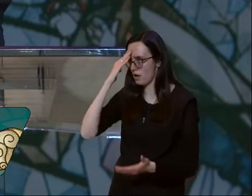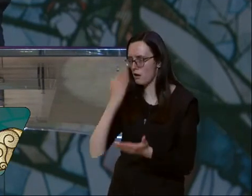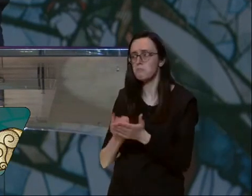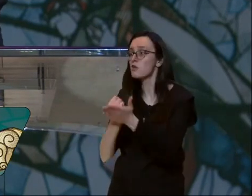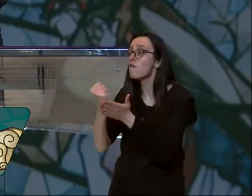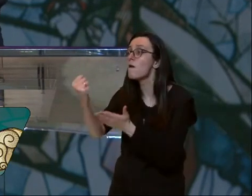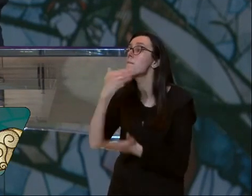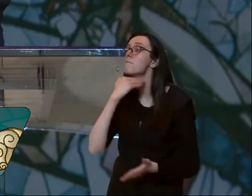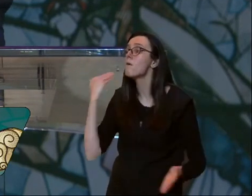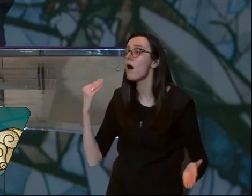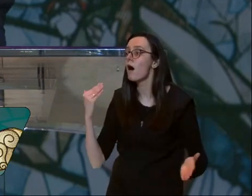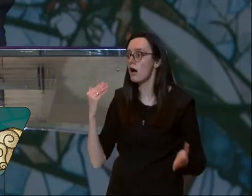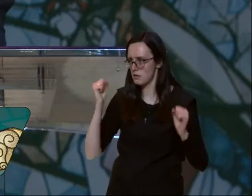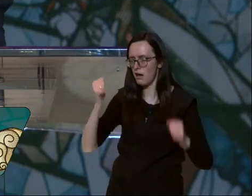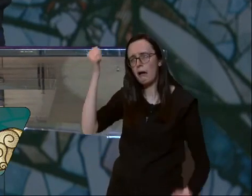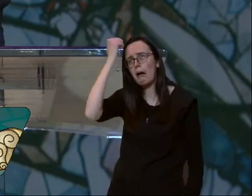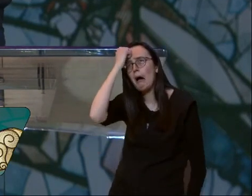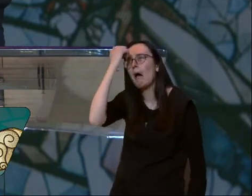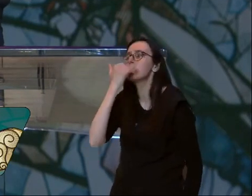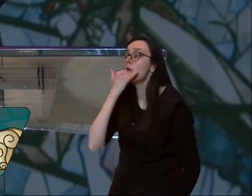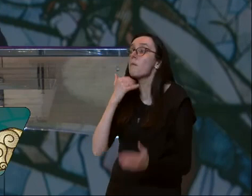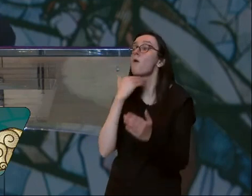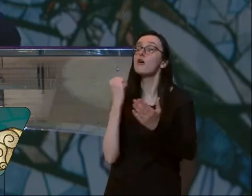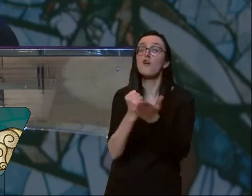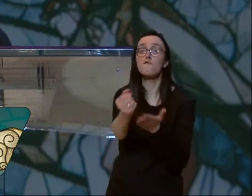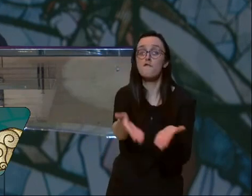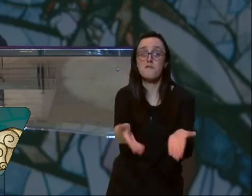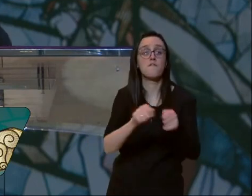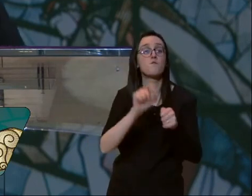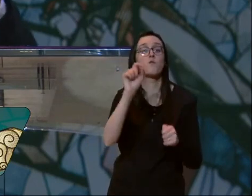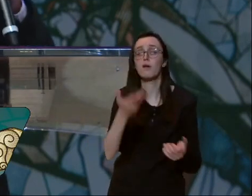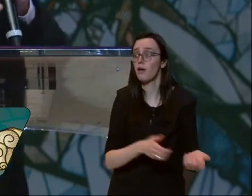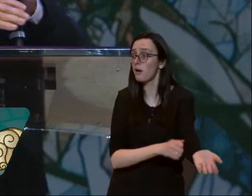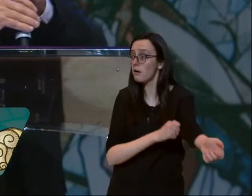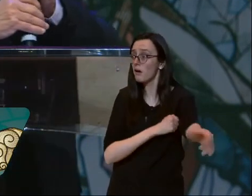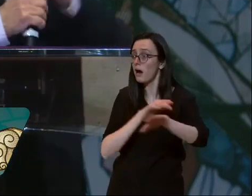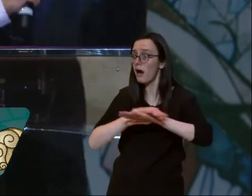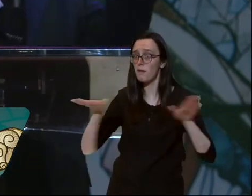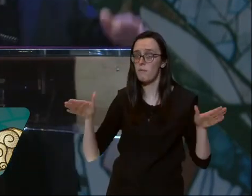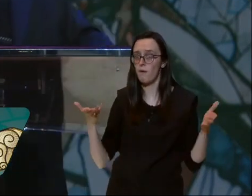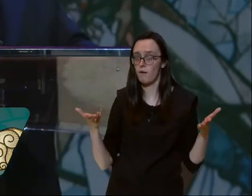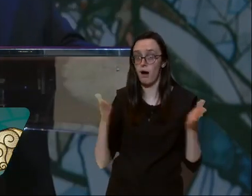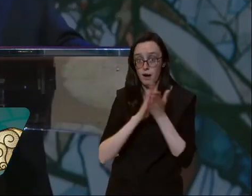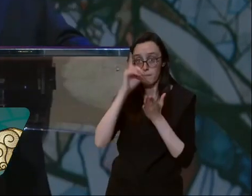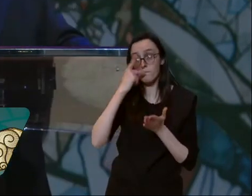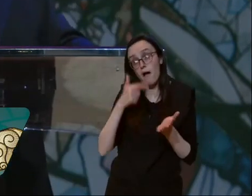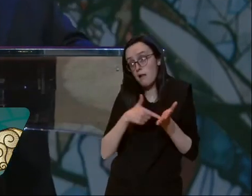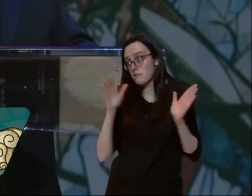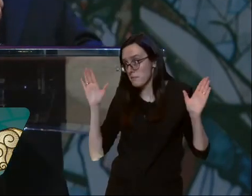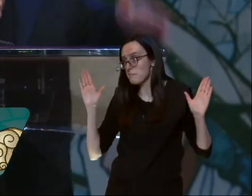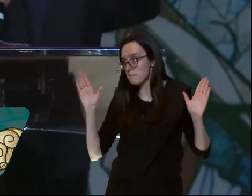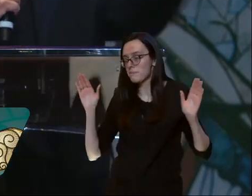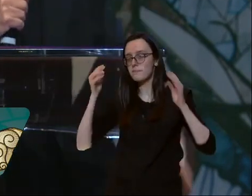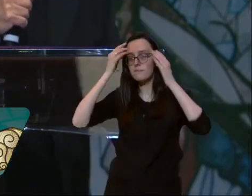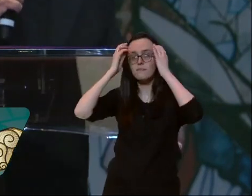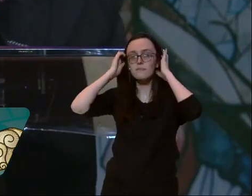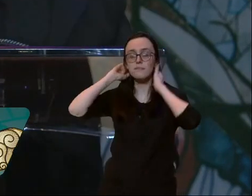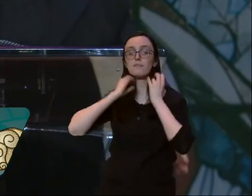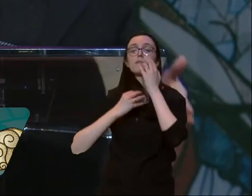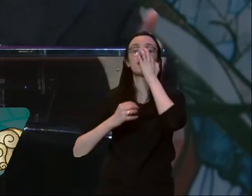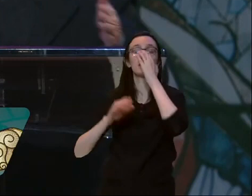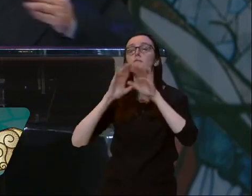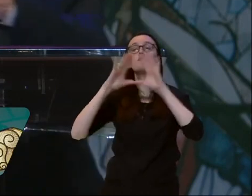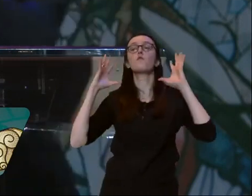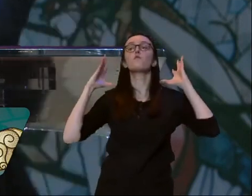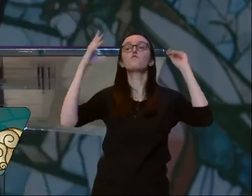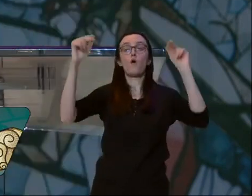crê, ninguém se arrepende, ninguém pede perdão. Acabou, é o que a Bíblia diz. Está